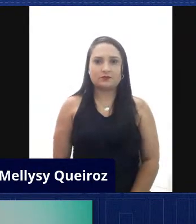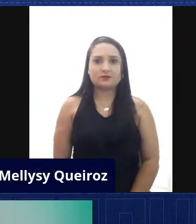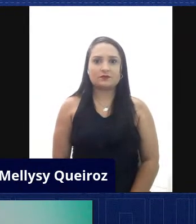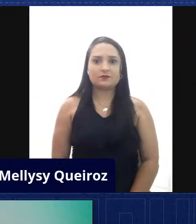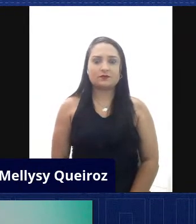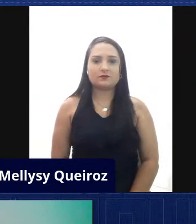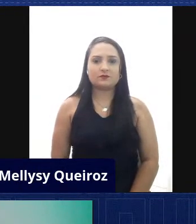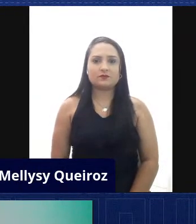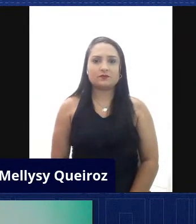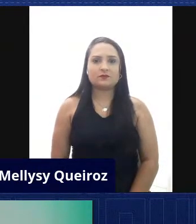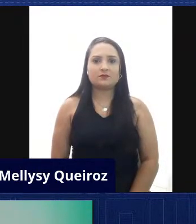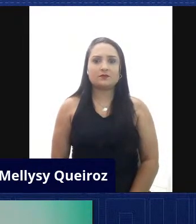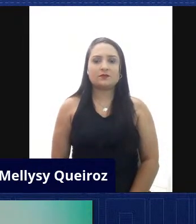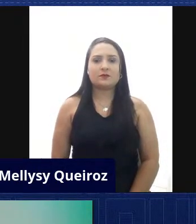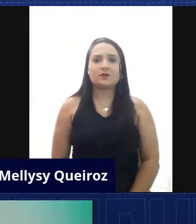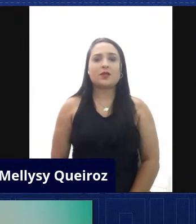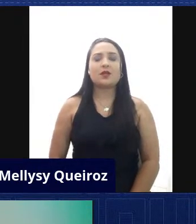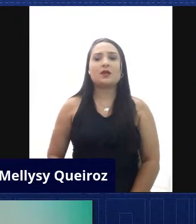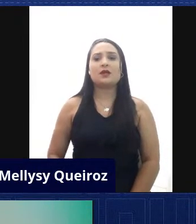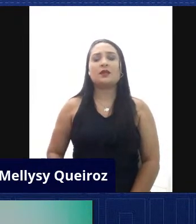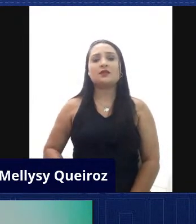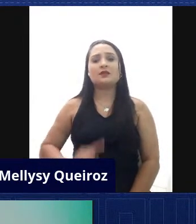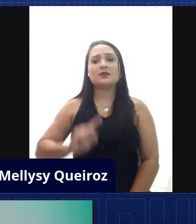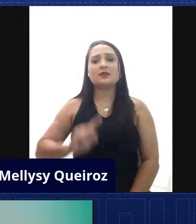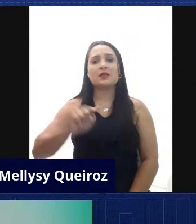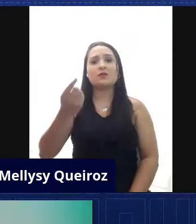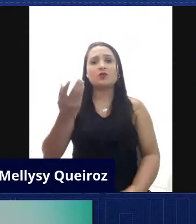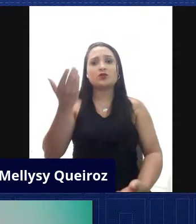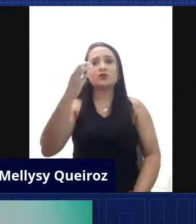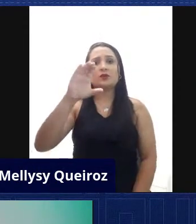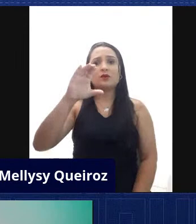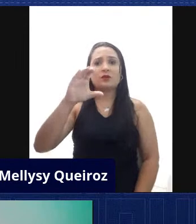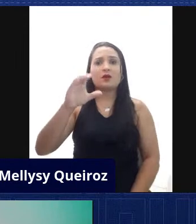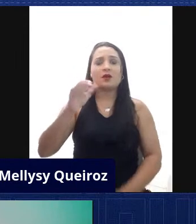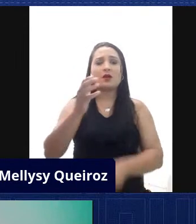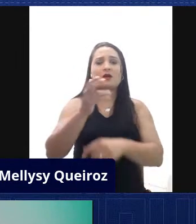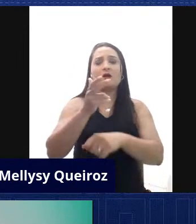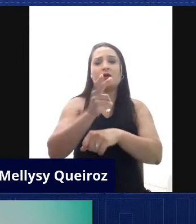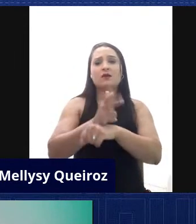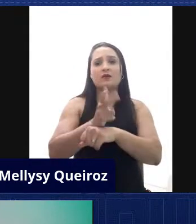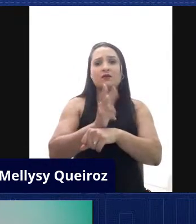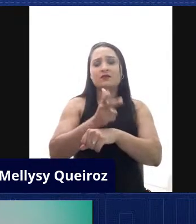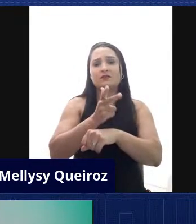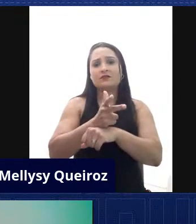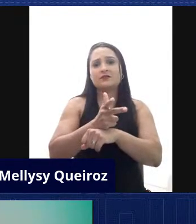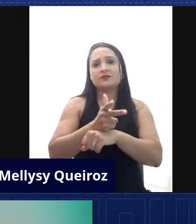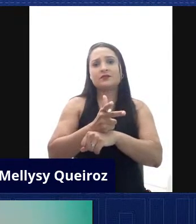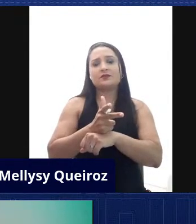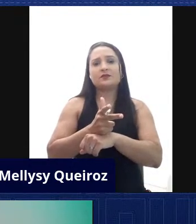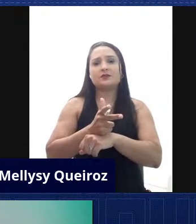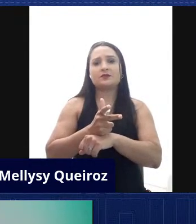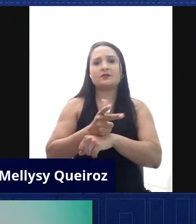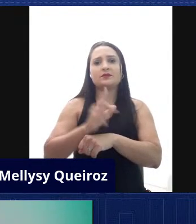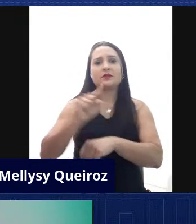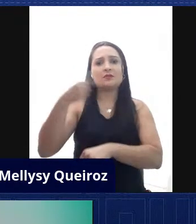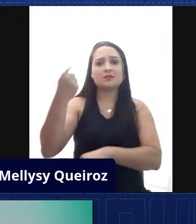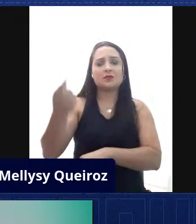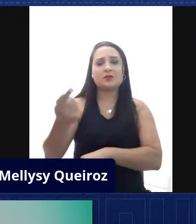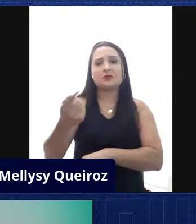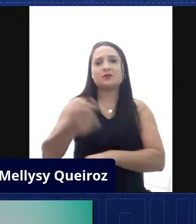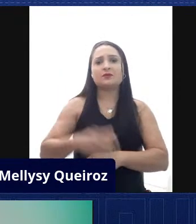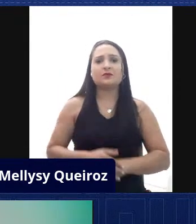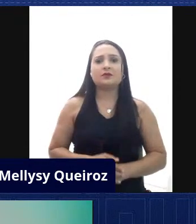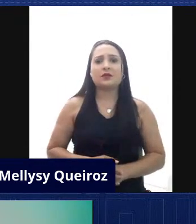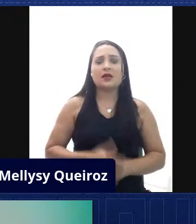Então, a gente vai tentar colocar depois aqui o vídeo, tá? Mas enquanto a gente vai resolvendo, a gente queria agradecer a Selma, né, pela participação. É,